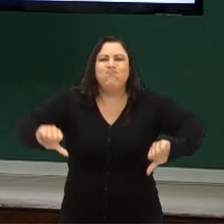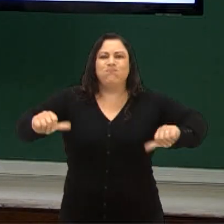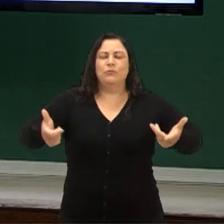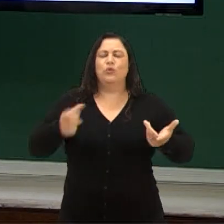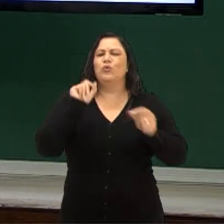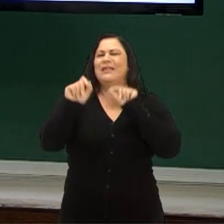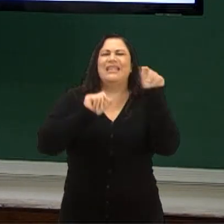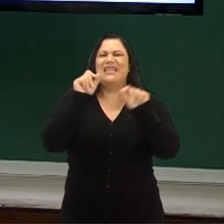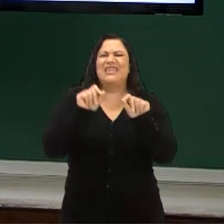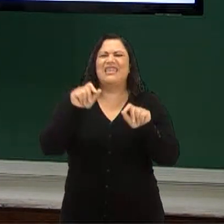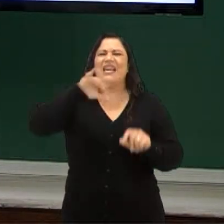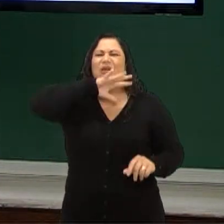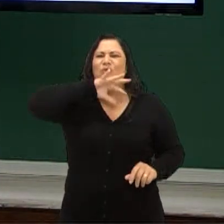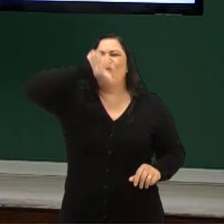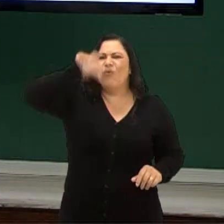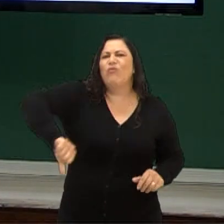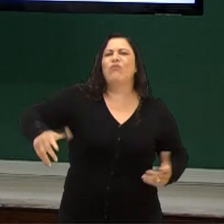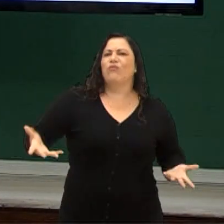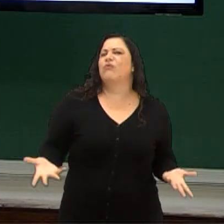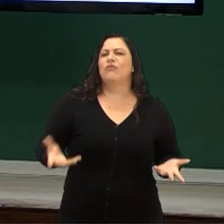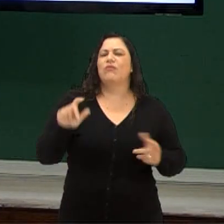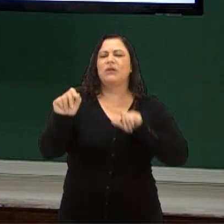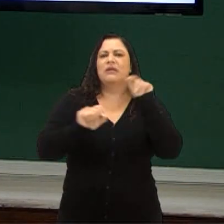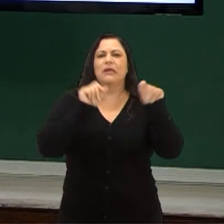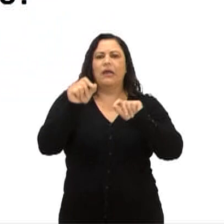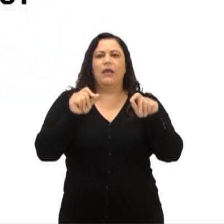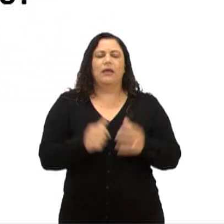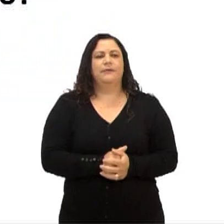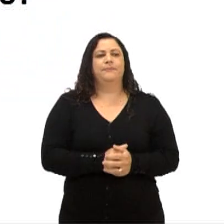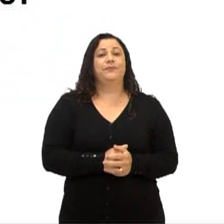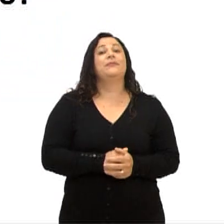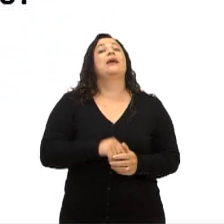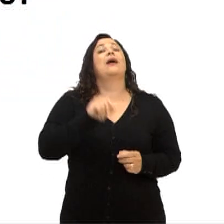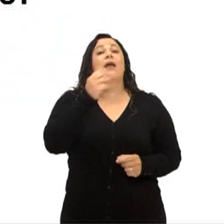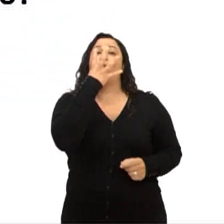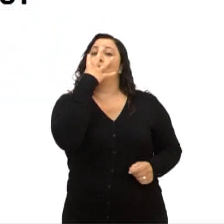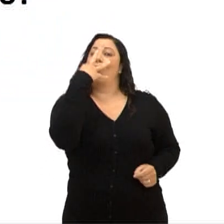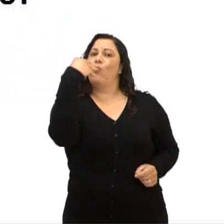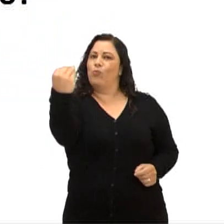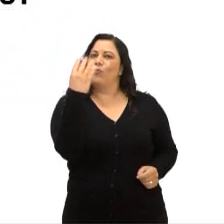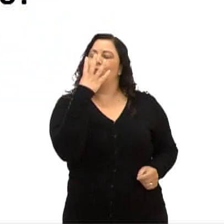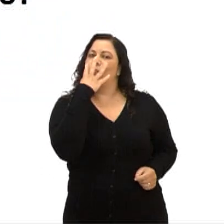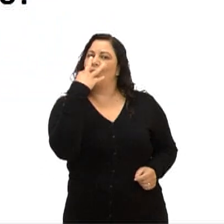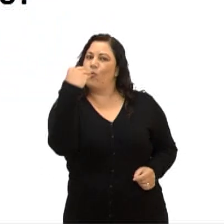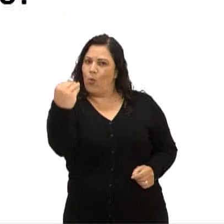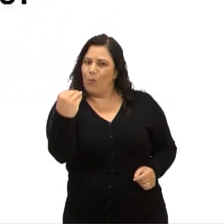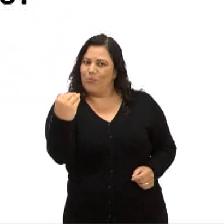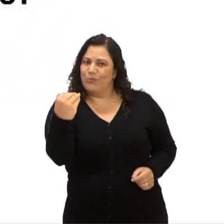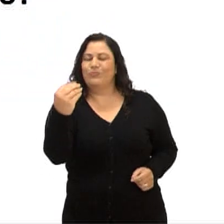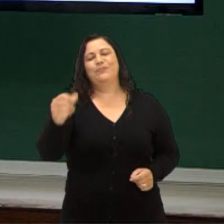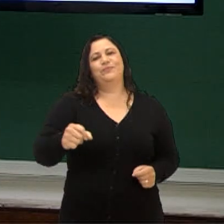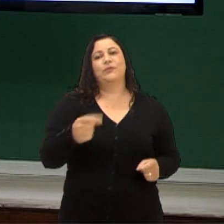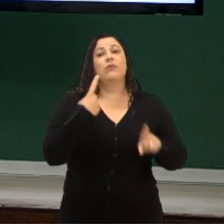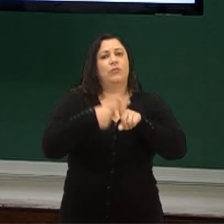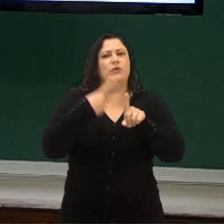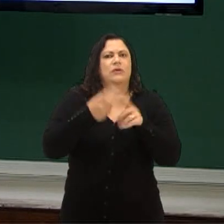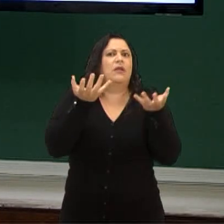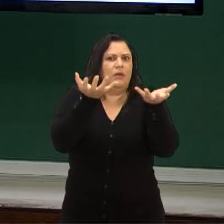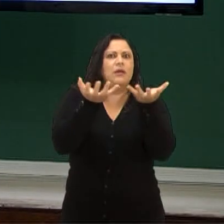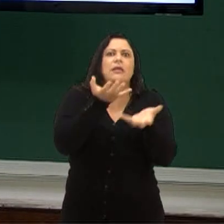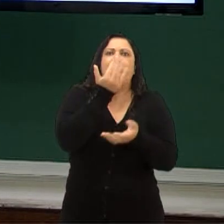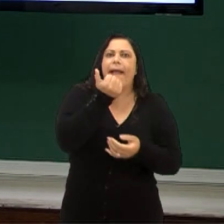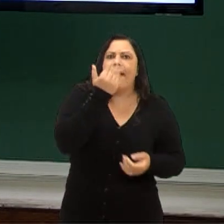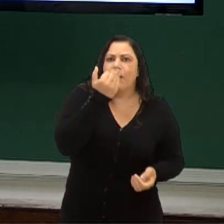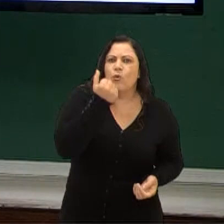ó, esse desalmado é um adjetivo que se refere ao lobo. Ela está criticando o lobo, porque ele quer comer os porquinhos. Ela